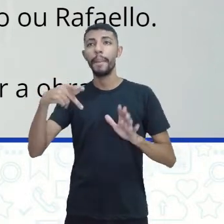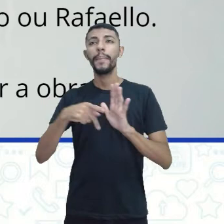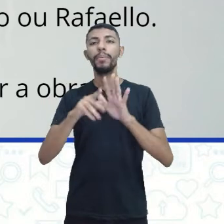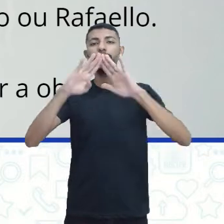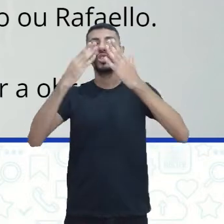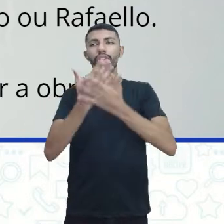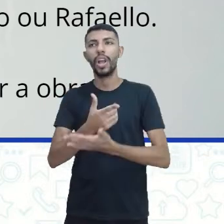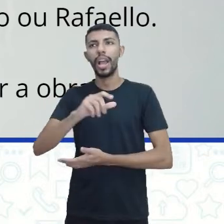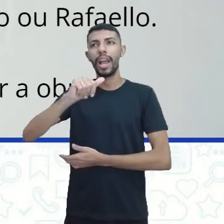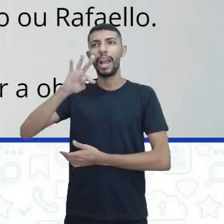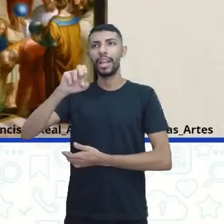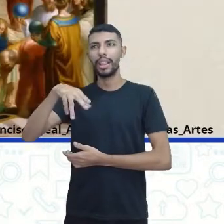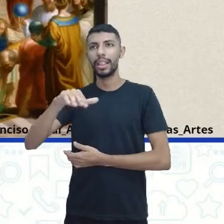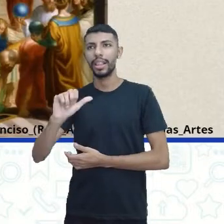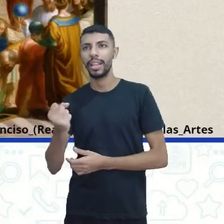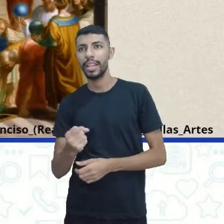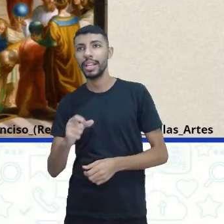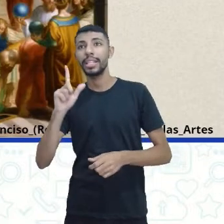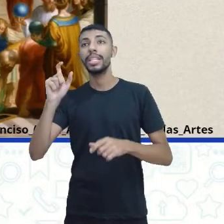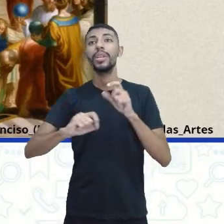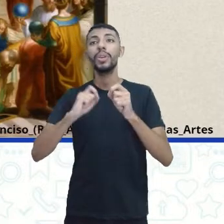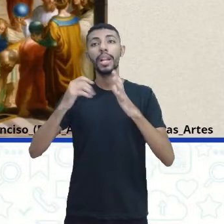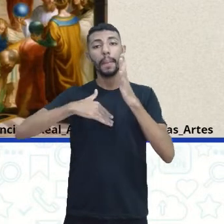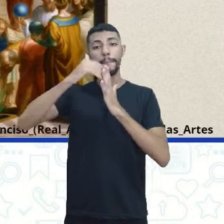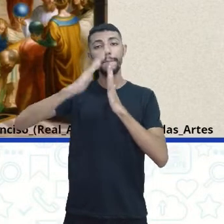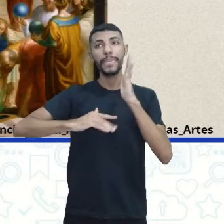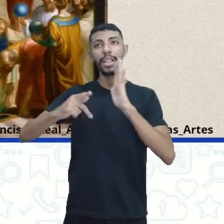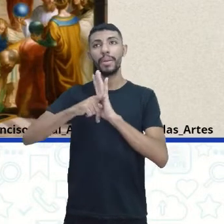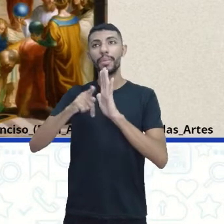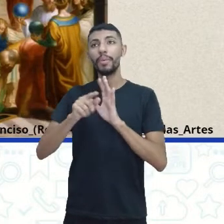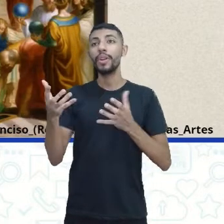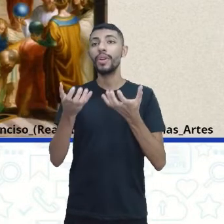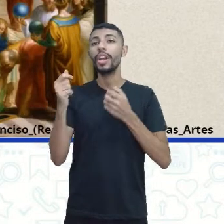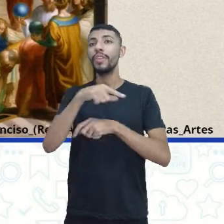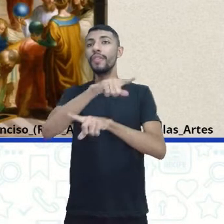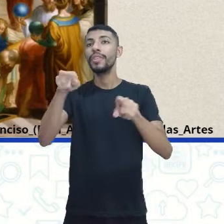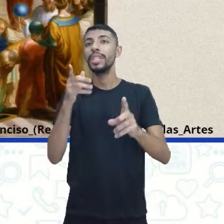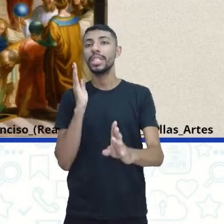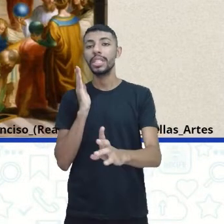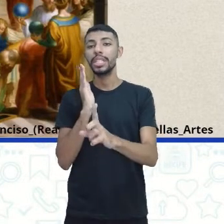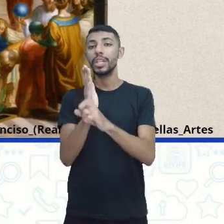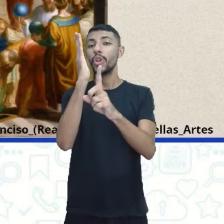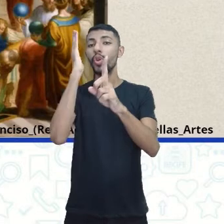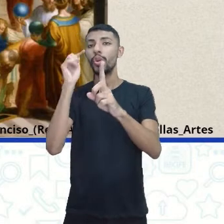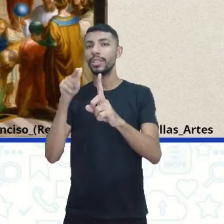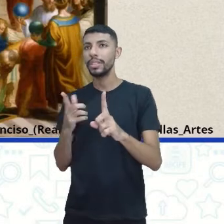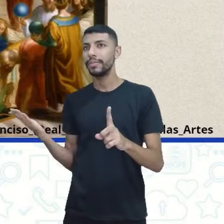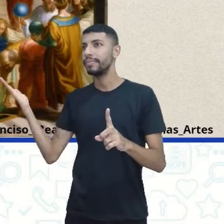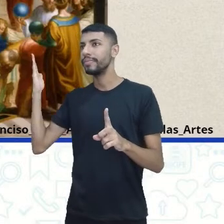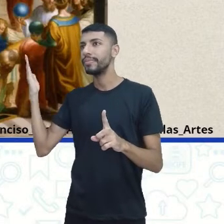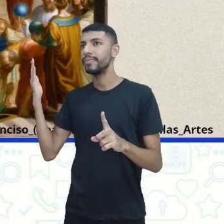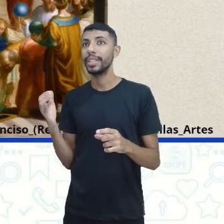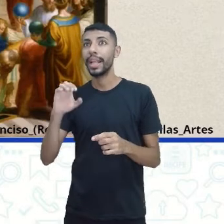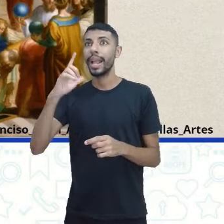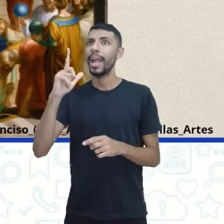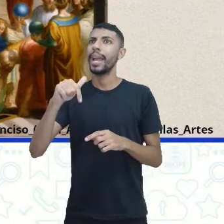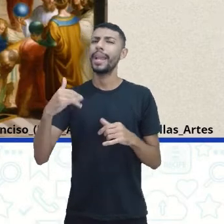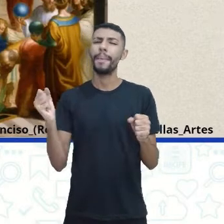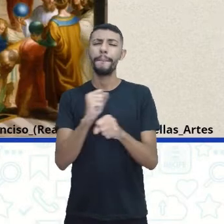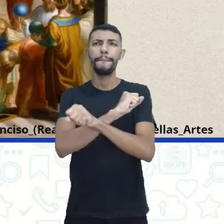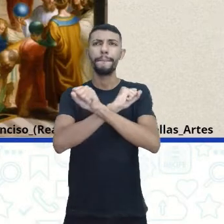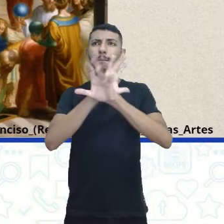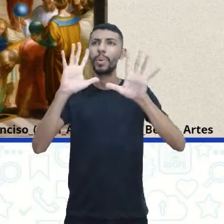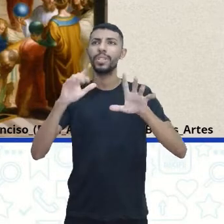pinta. E aí eu queria que vocês tentassem ver onde é que ele está, que claramente vai ser impossível, porque a foto não